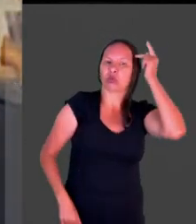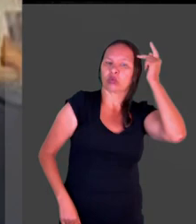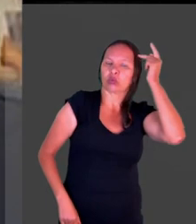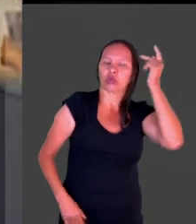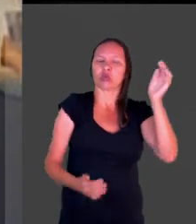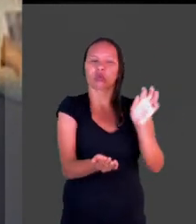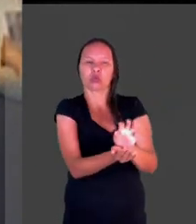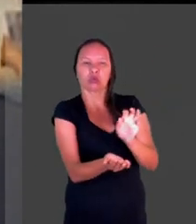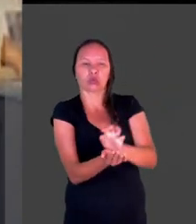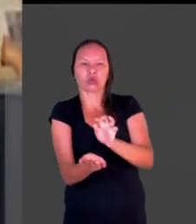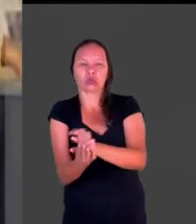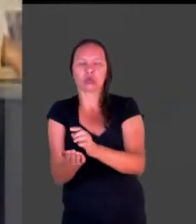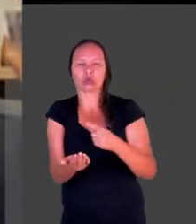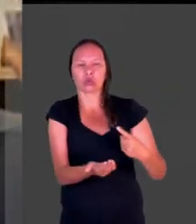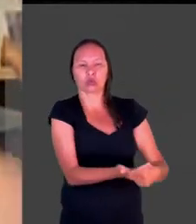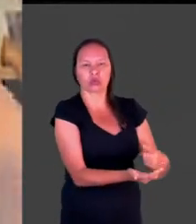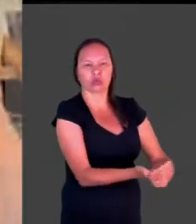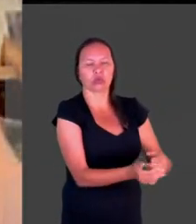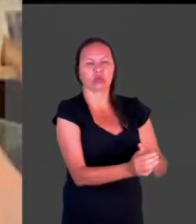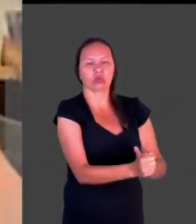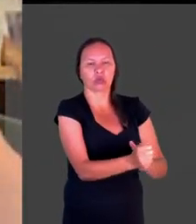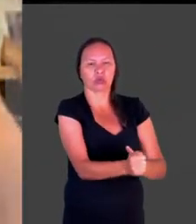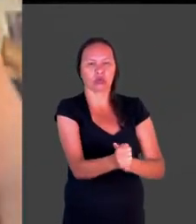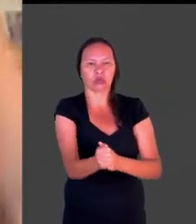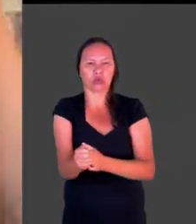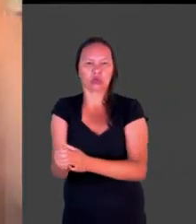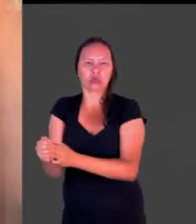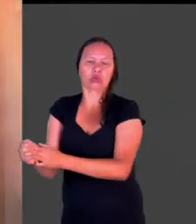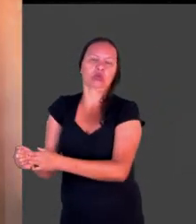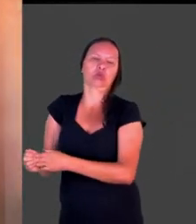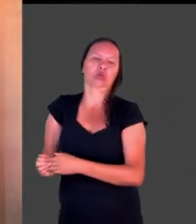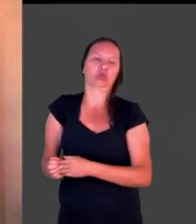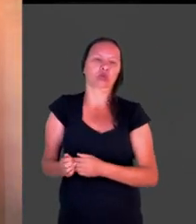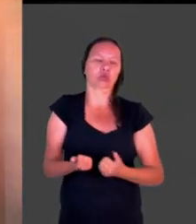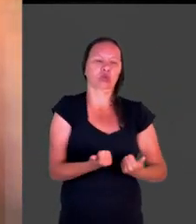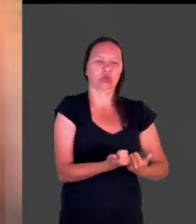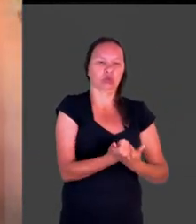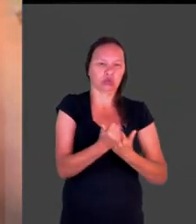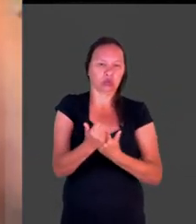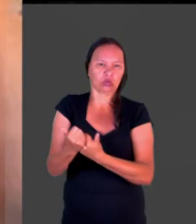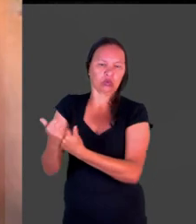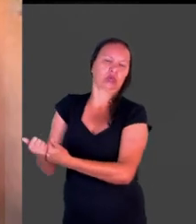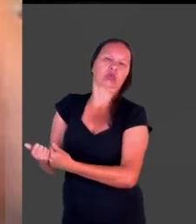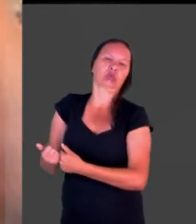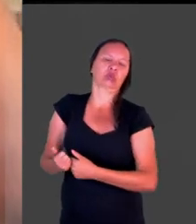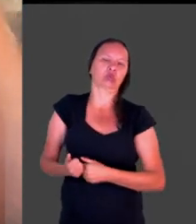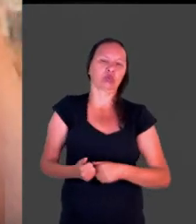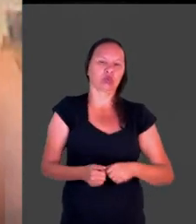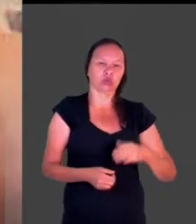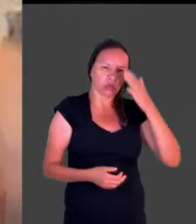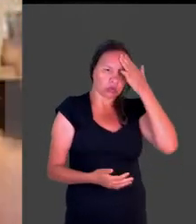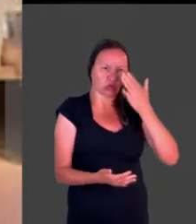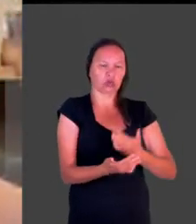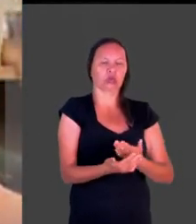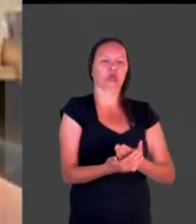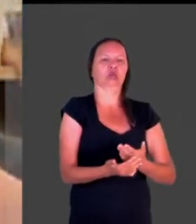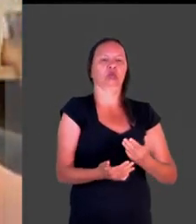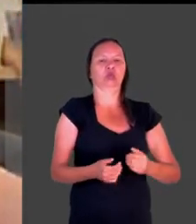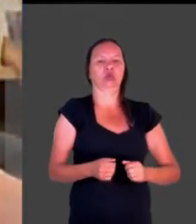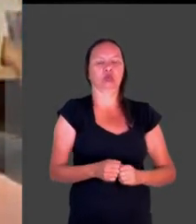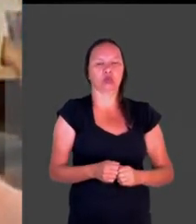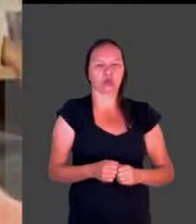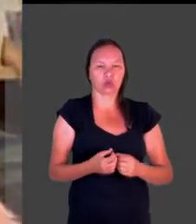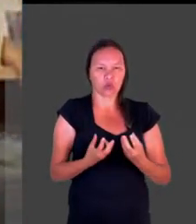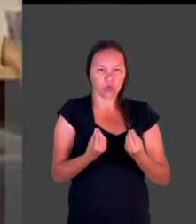pode acompanhar o cumprimento desse desse acordo e acredito que foi bastante valioso